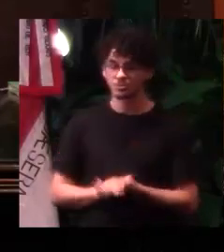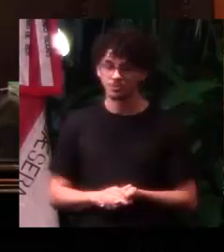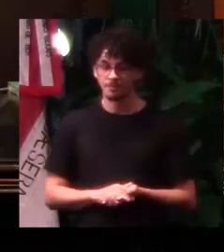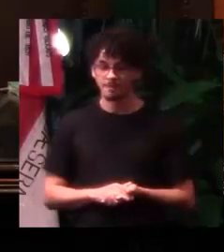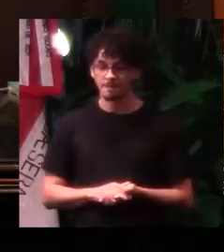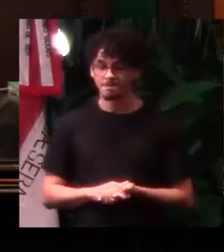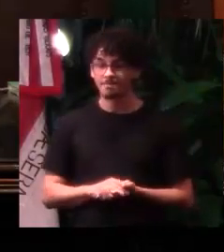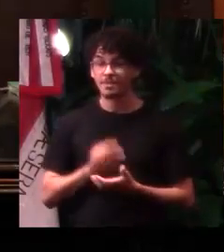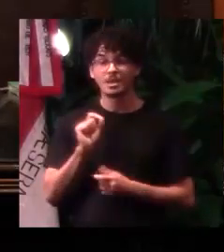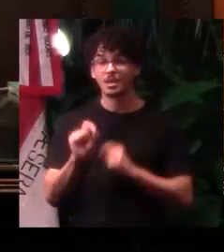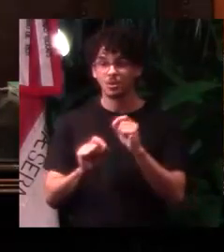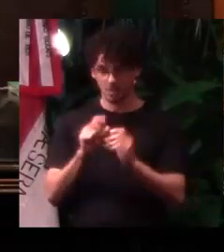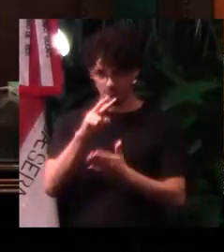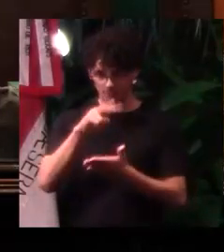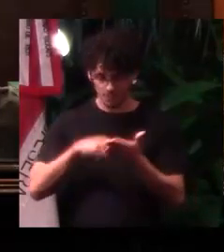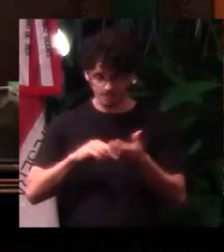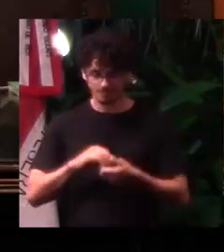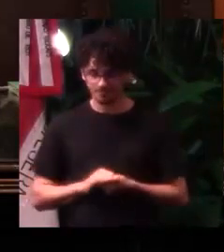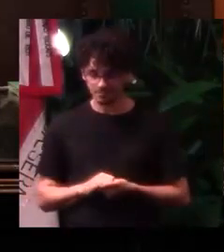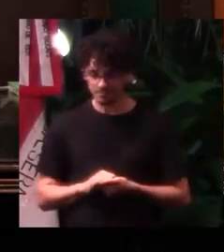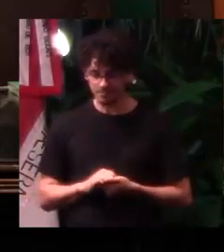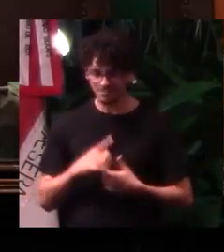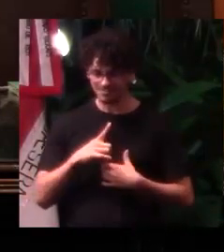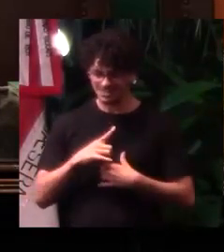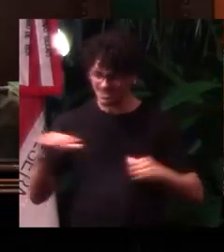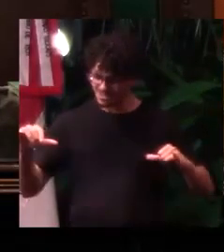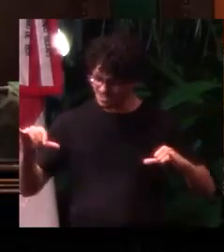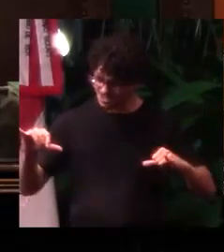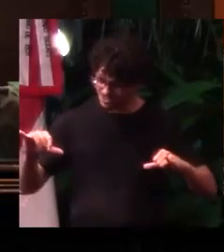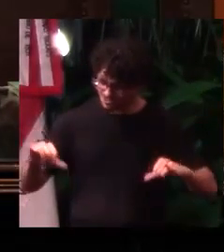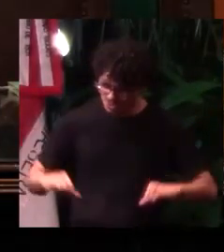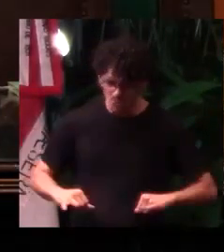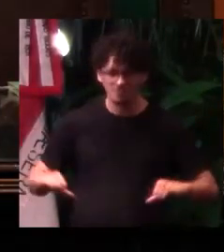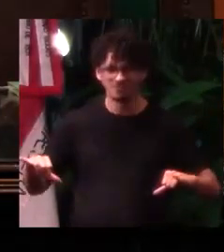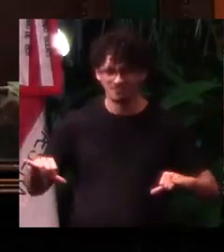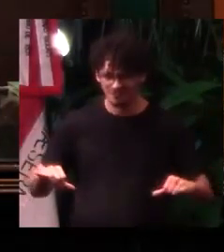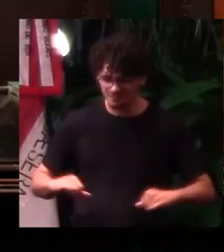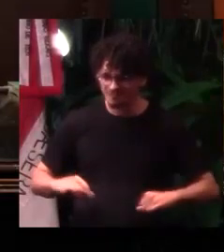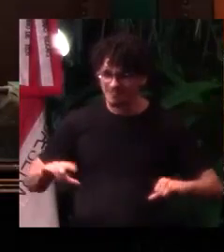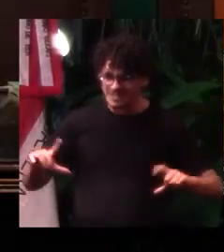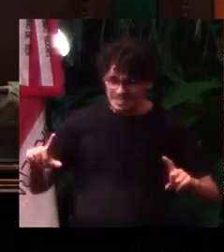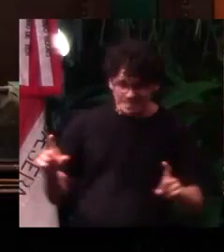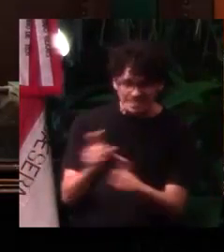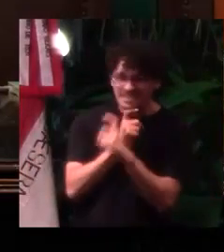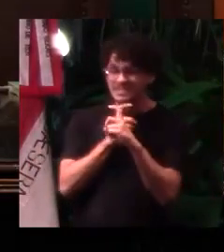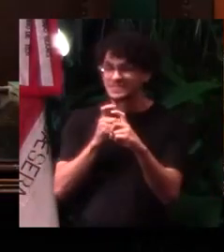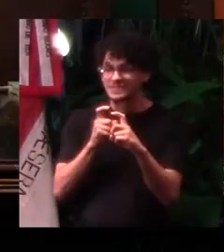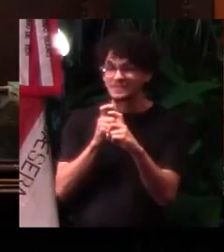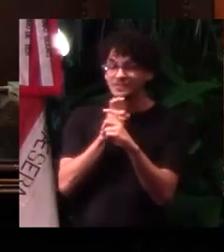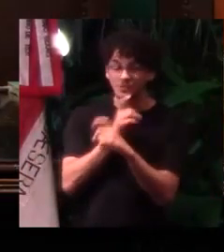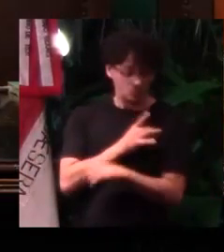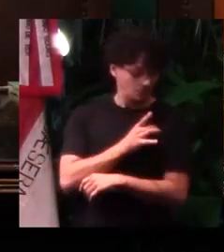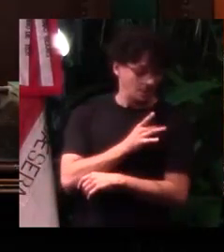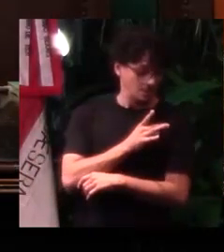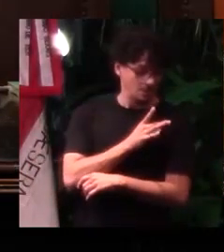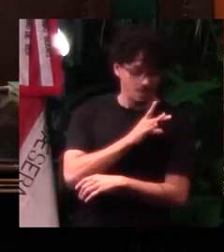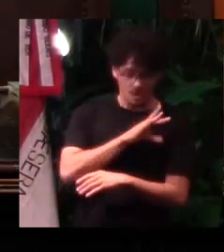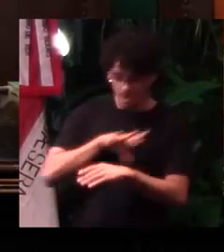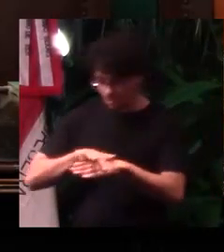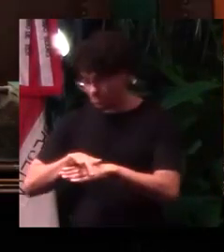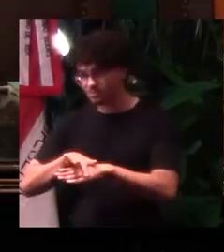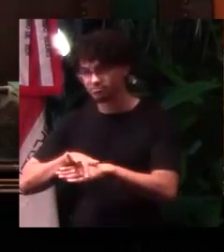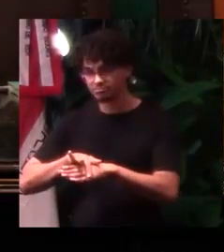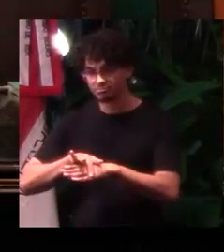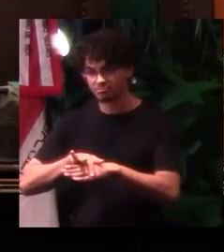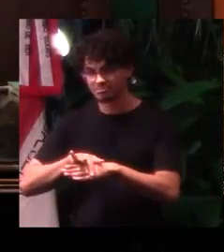é o seguinte: sofri o grave frio dos medos, adoeci. Sei que